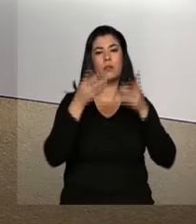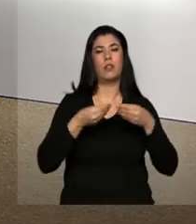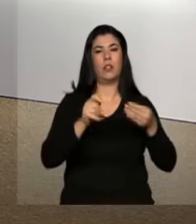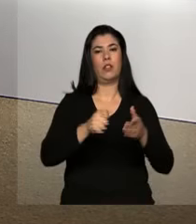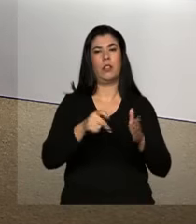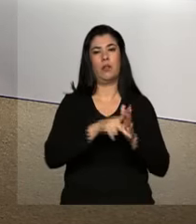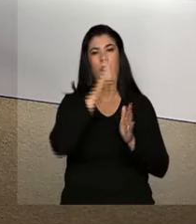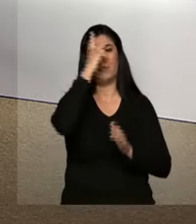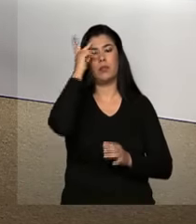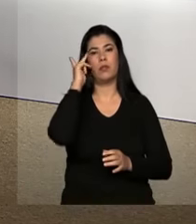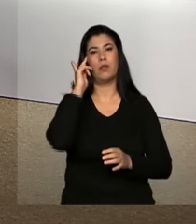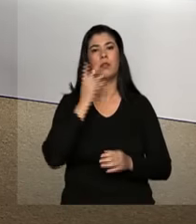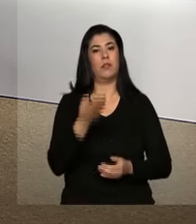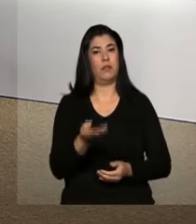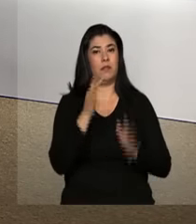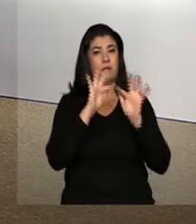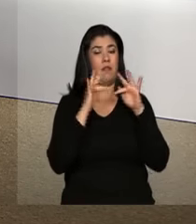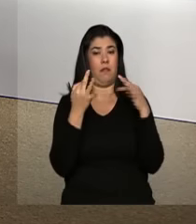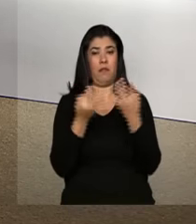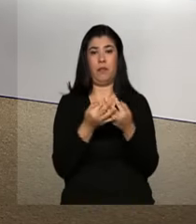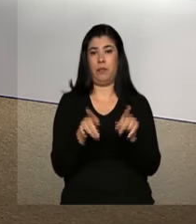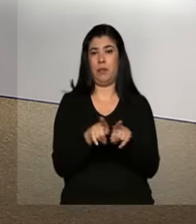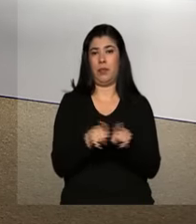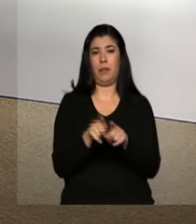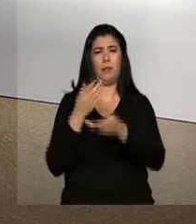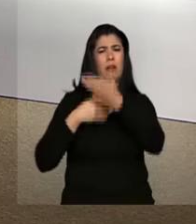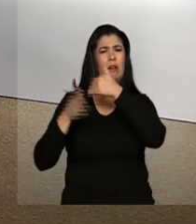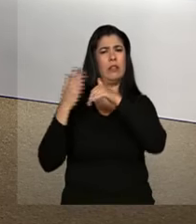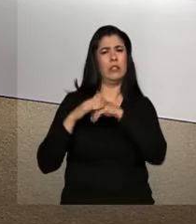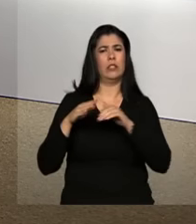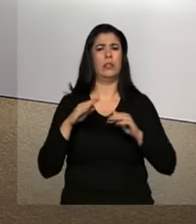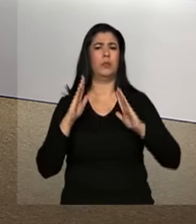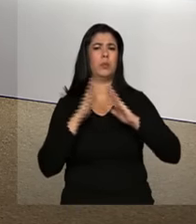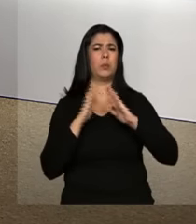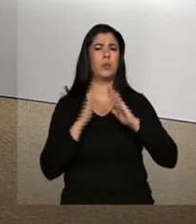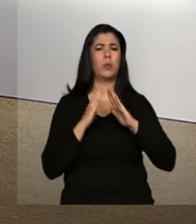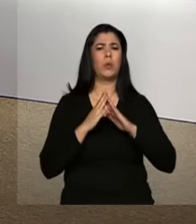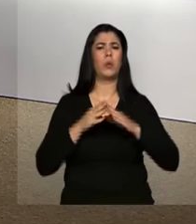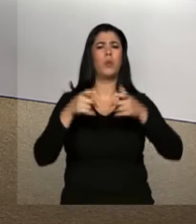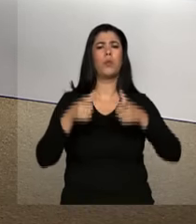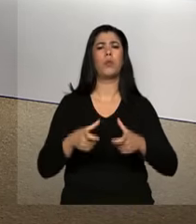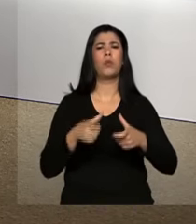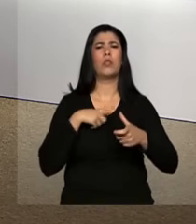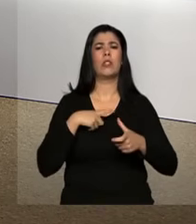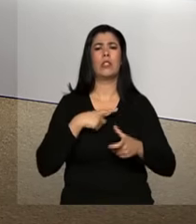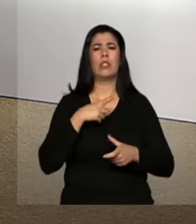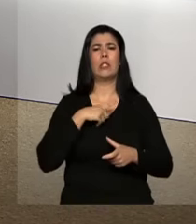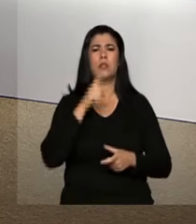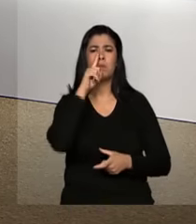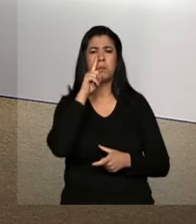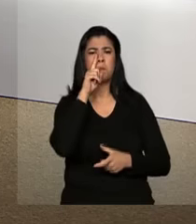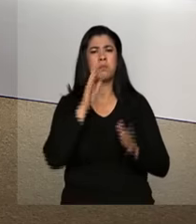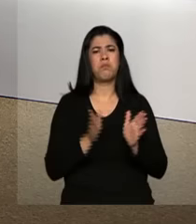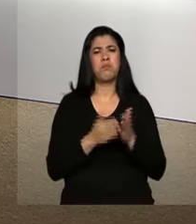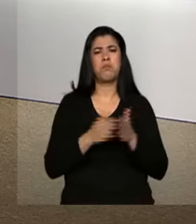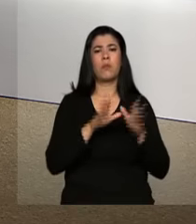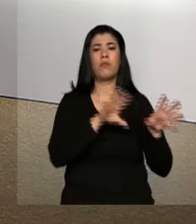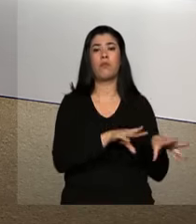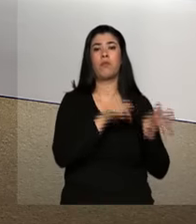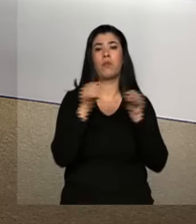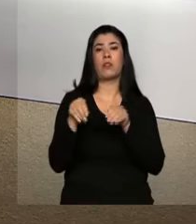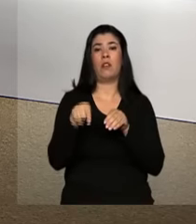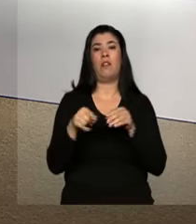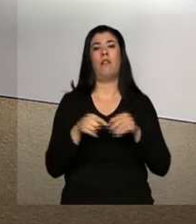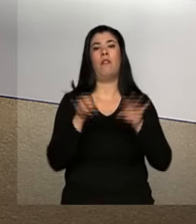casas. E as famílias de Juazeiro, que antes viviam em bairros sem infraestrutura, agora vão se mudar para um residencial que